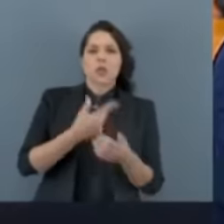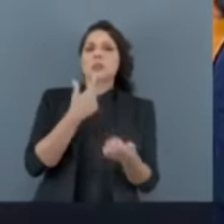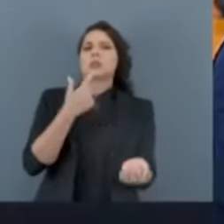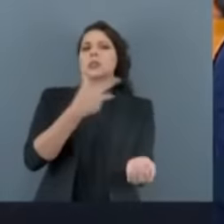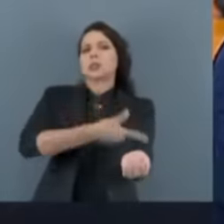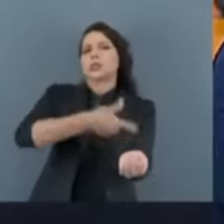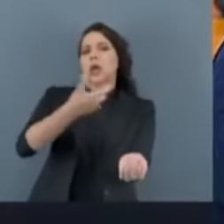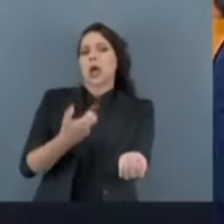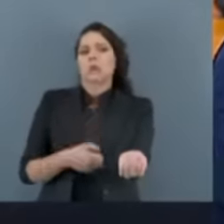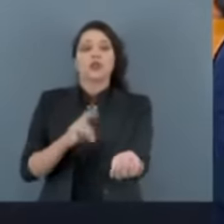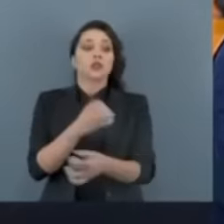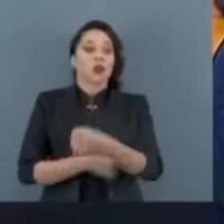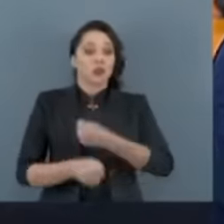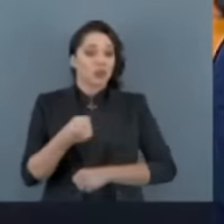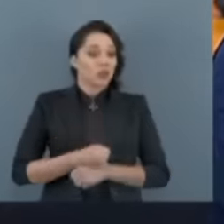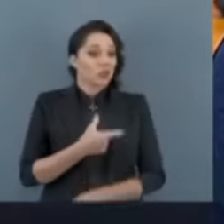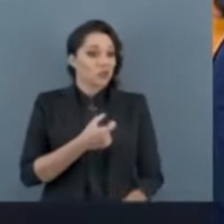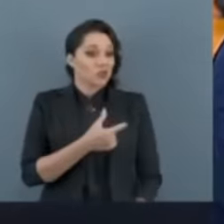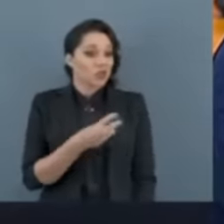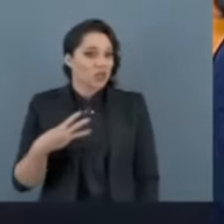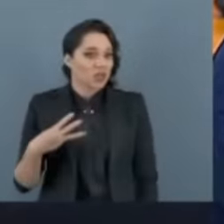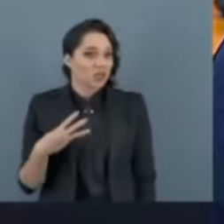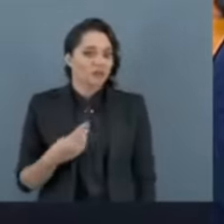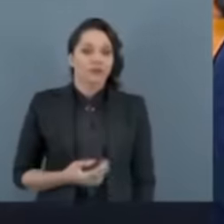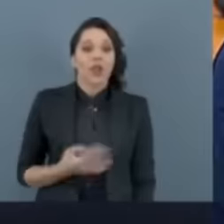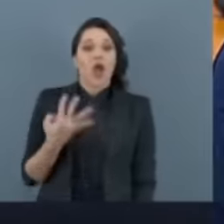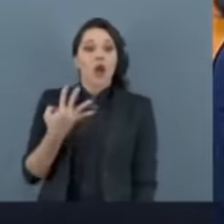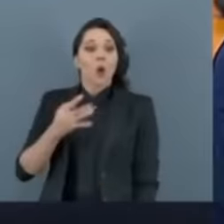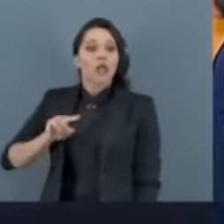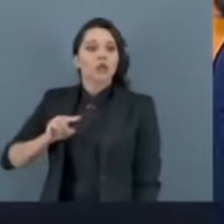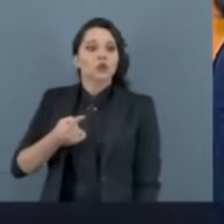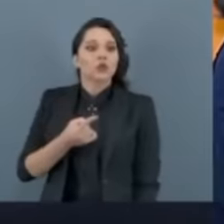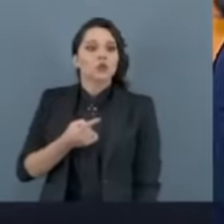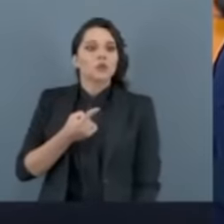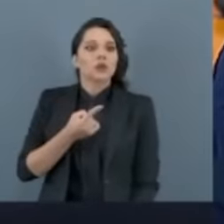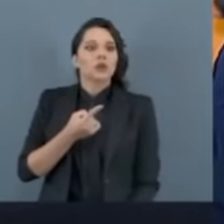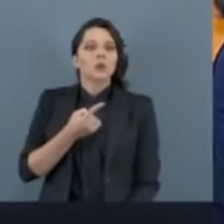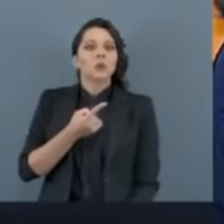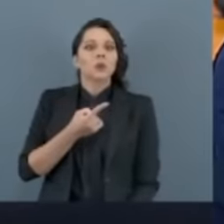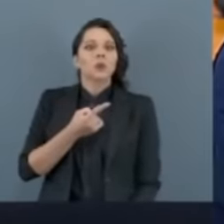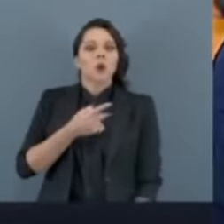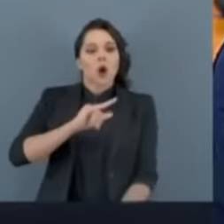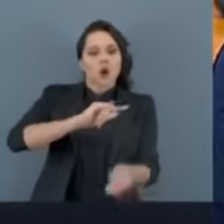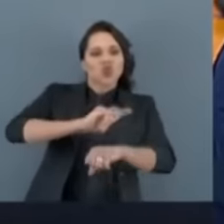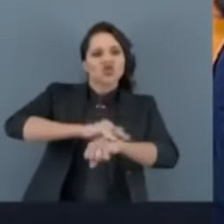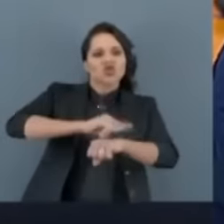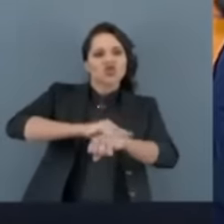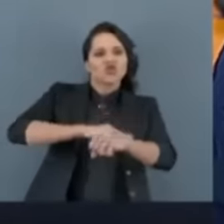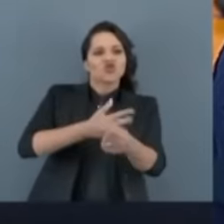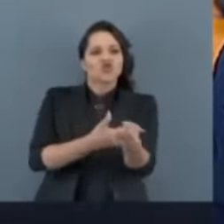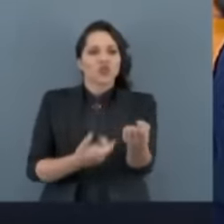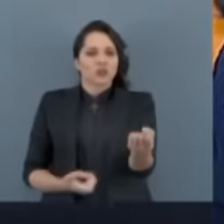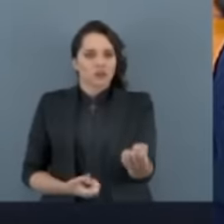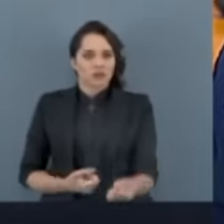complexidade só em 2023. 4 mil exames de urina, quer dizer, mais de 2 exames de urina por habitante, porque